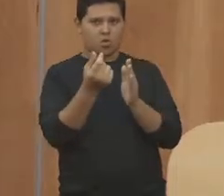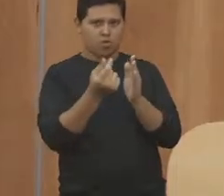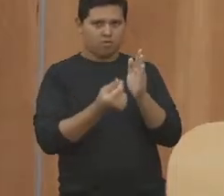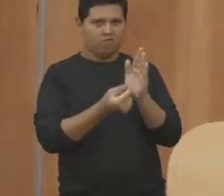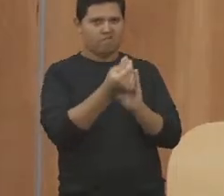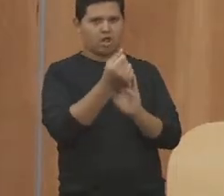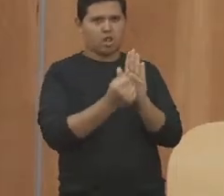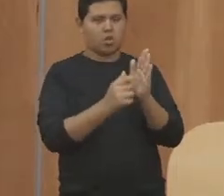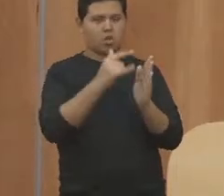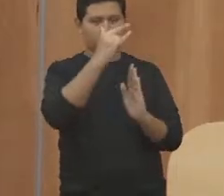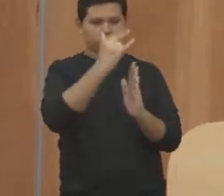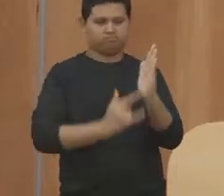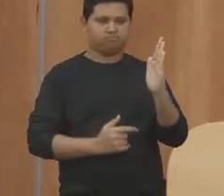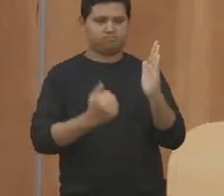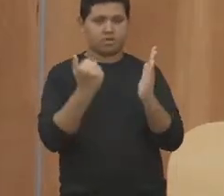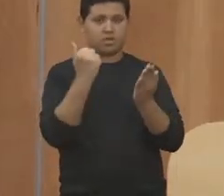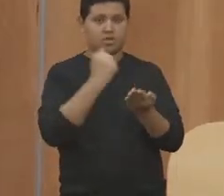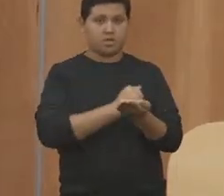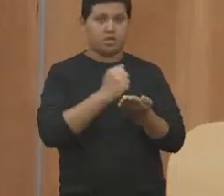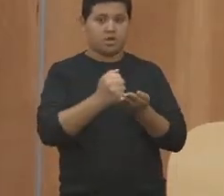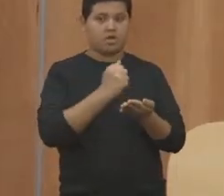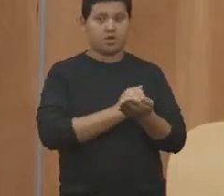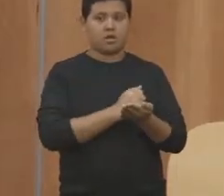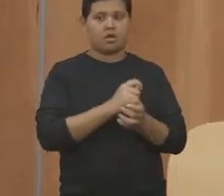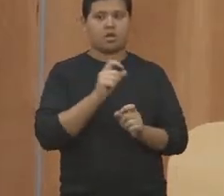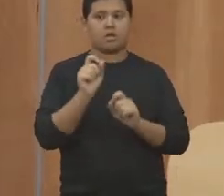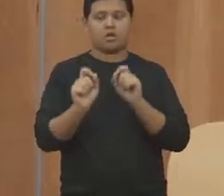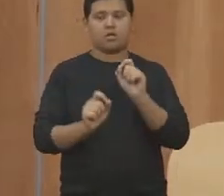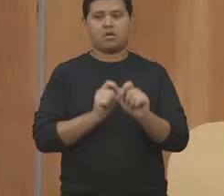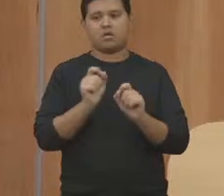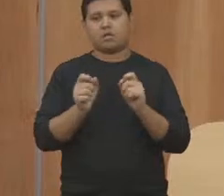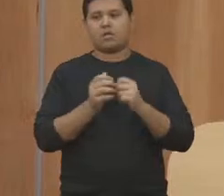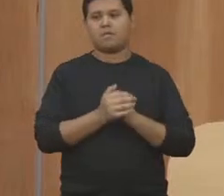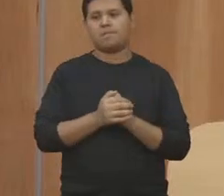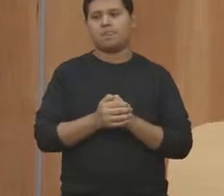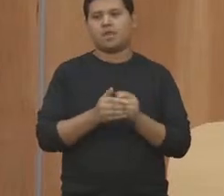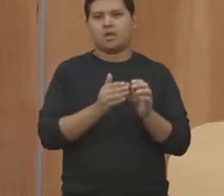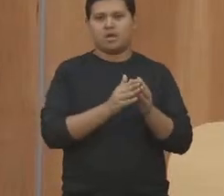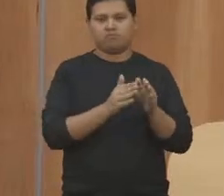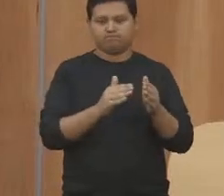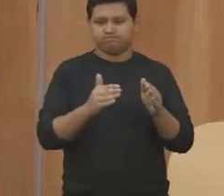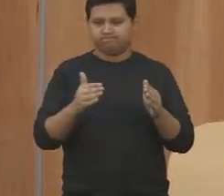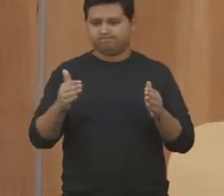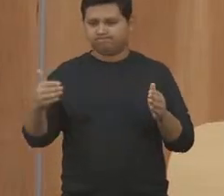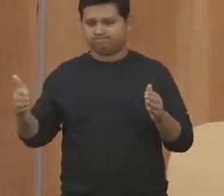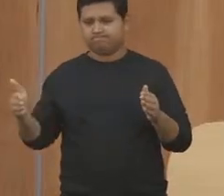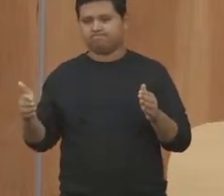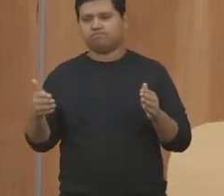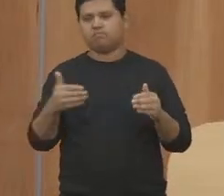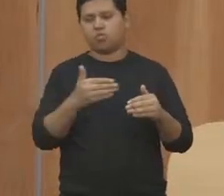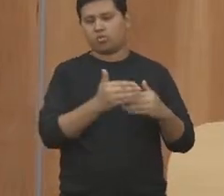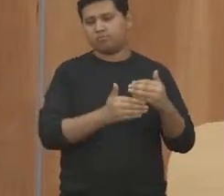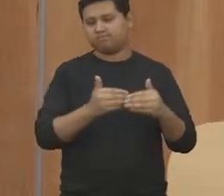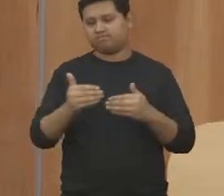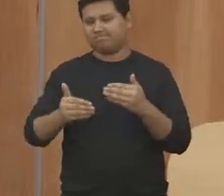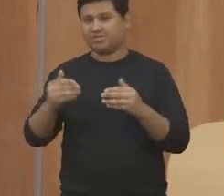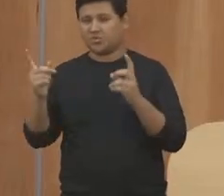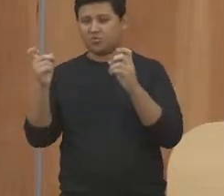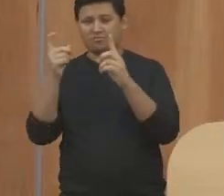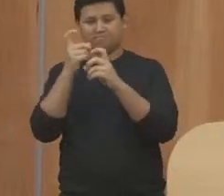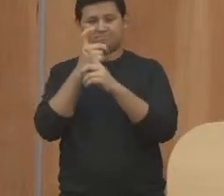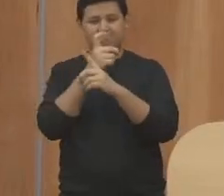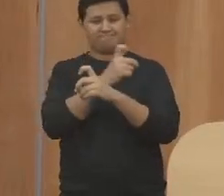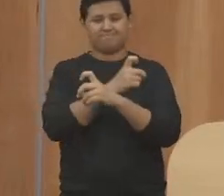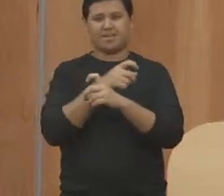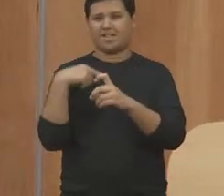outra empresa. O contrato de caducidade o processo de caducidade, desculpa, é um processo complexo. A